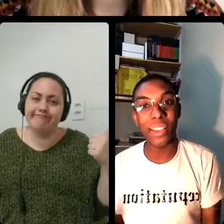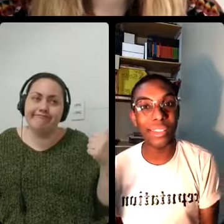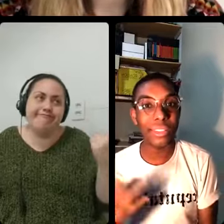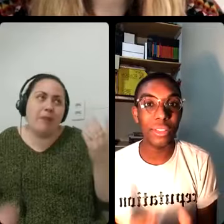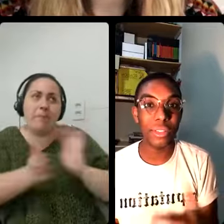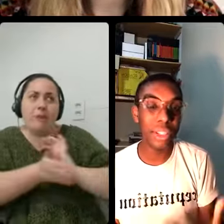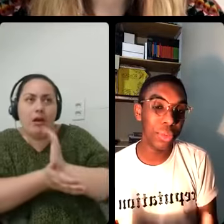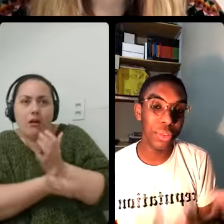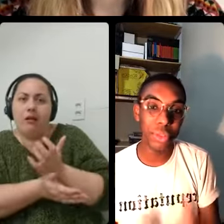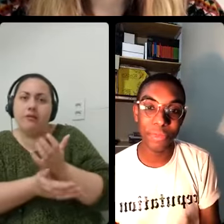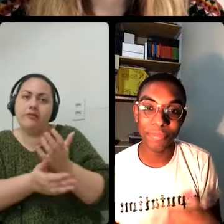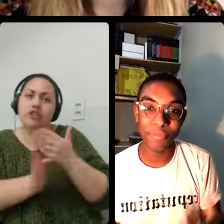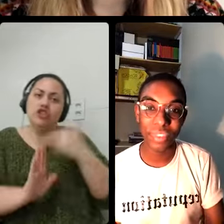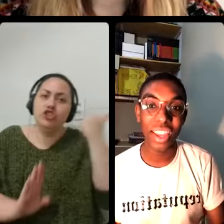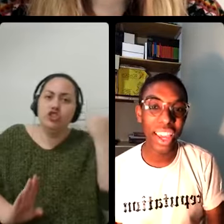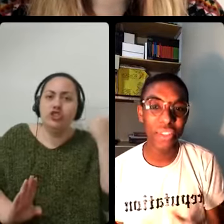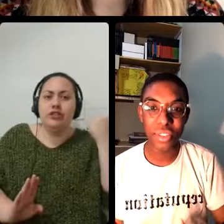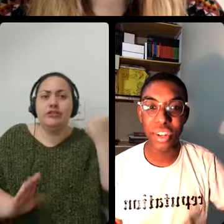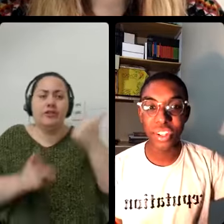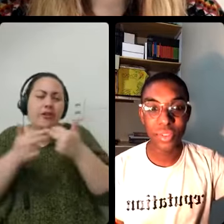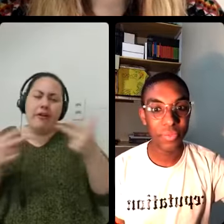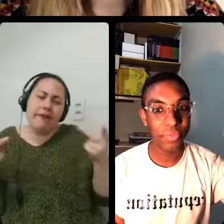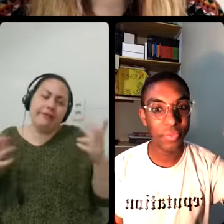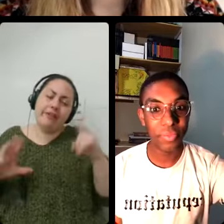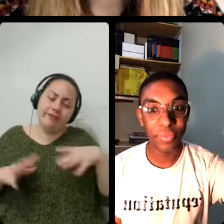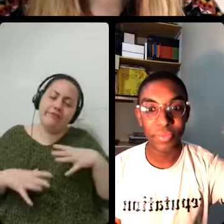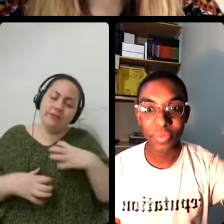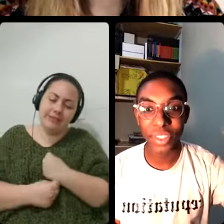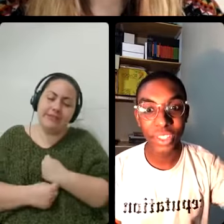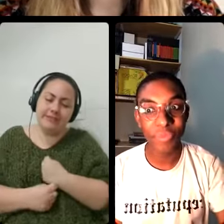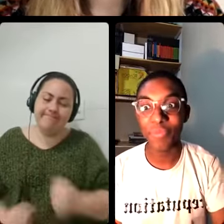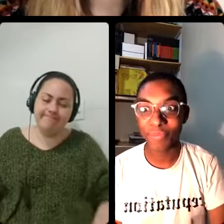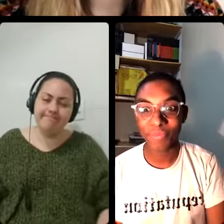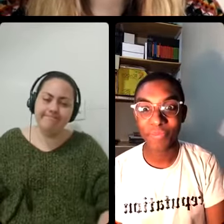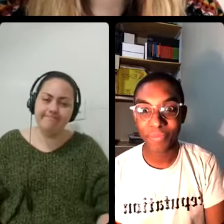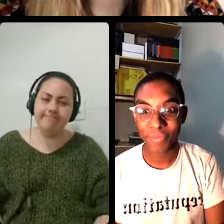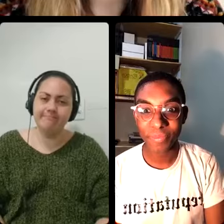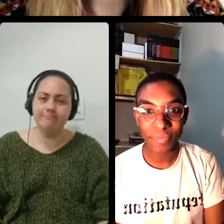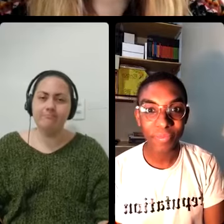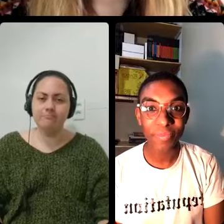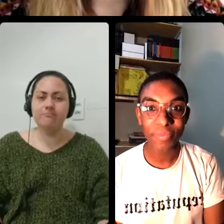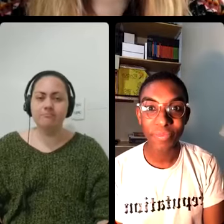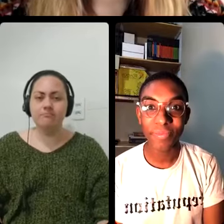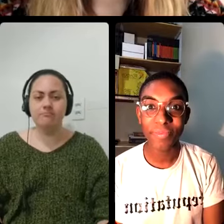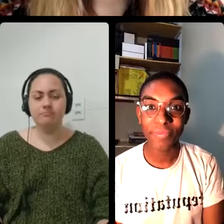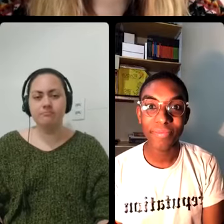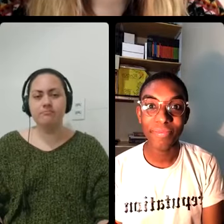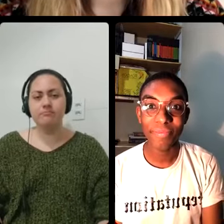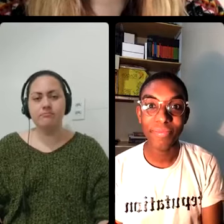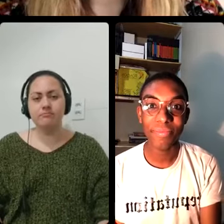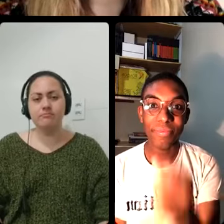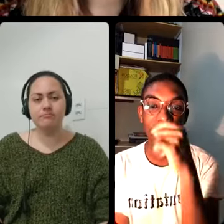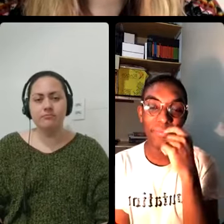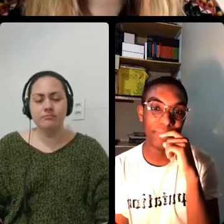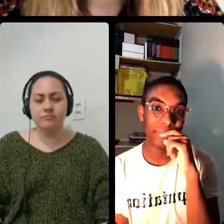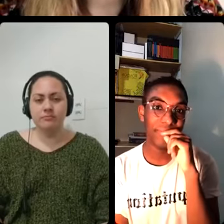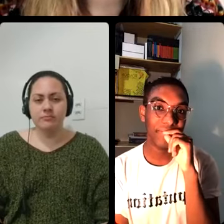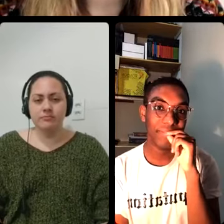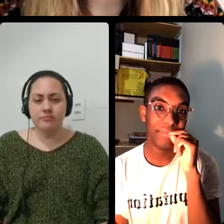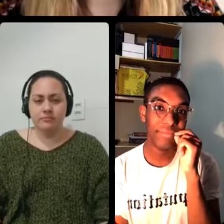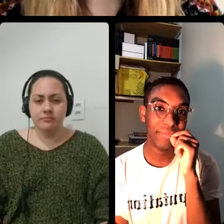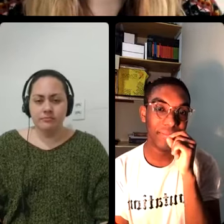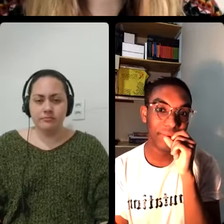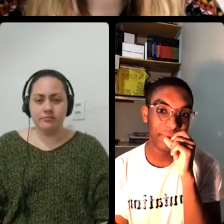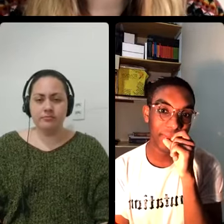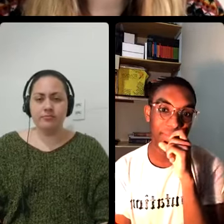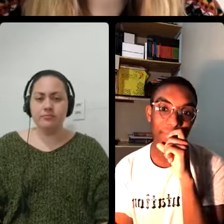sabe? Então isso é frustrante. Sim. Sim. Fico pensando assim, até tu falou, né,